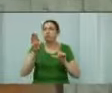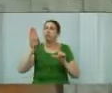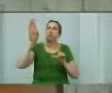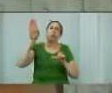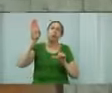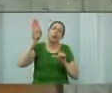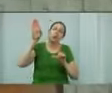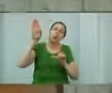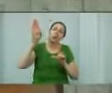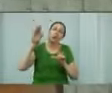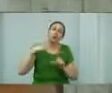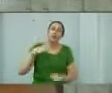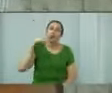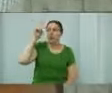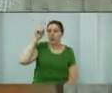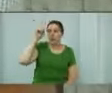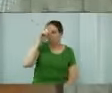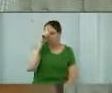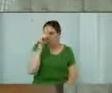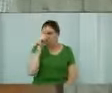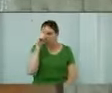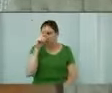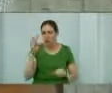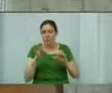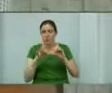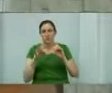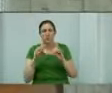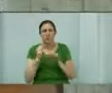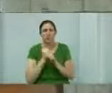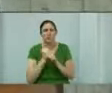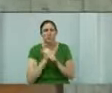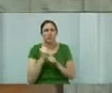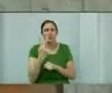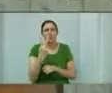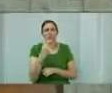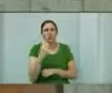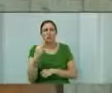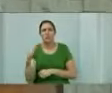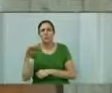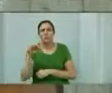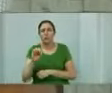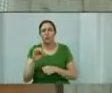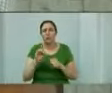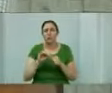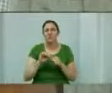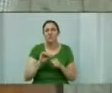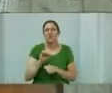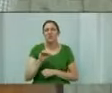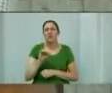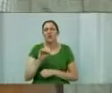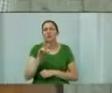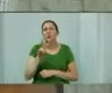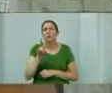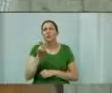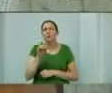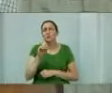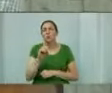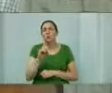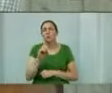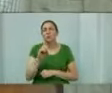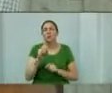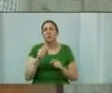prestados. Eu lembro que o Hospital Santa Terezinha, em 2009, nós fazíamos 250 cirurgias